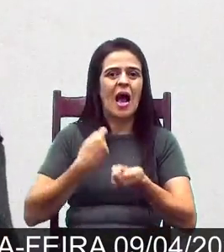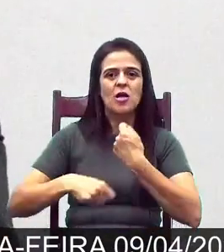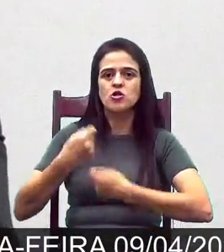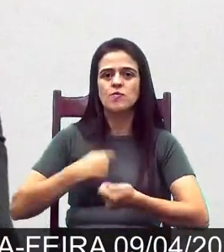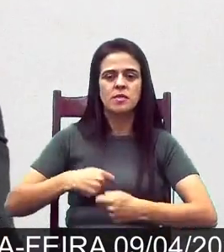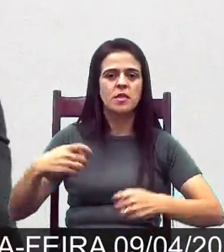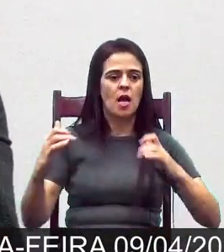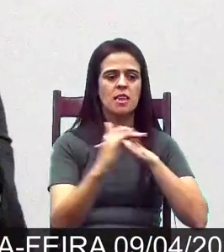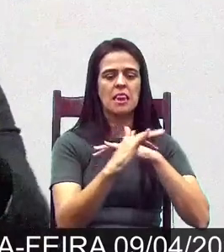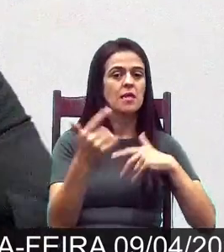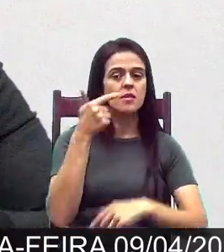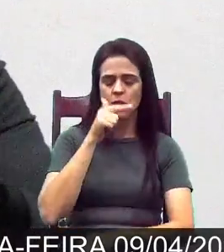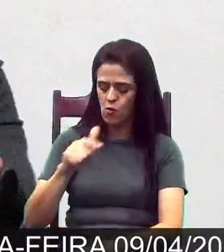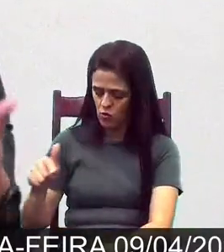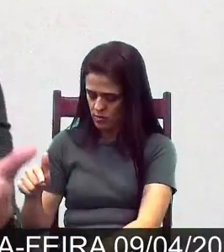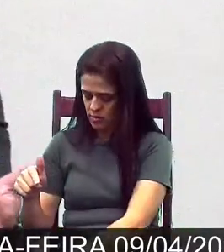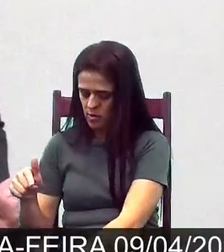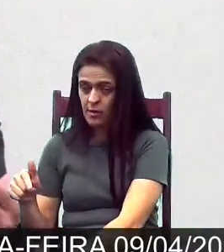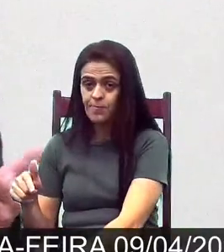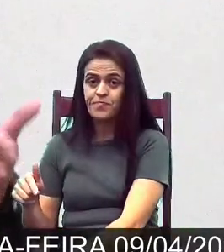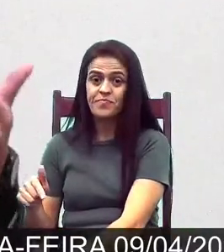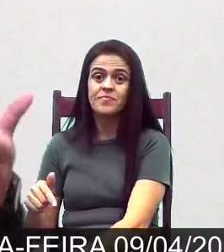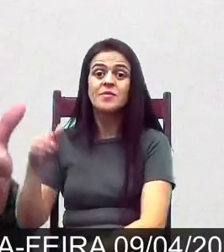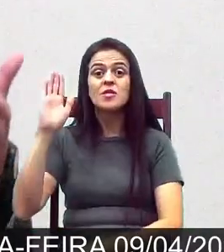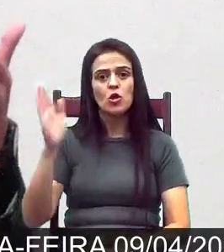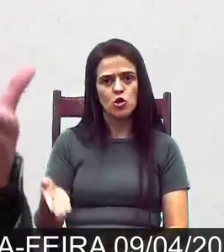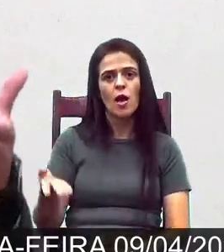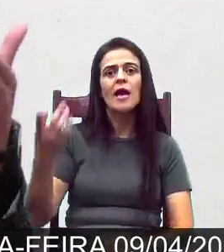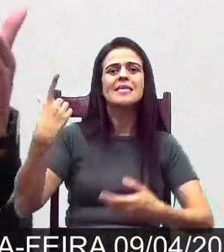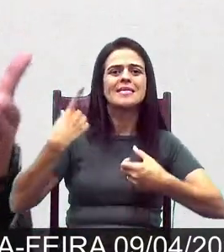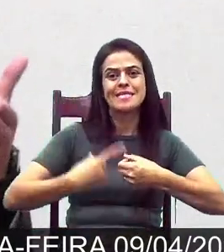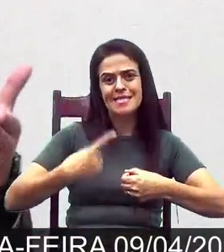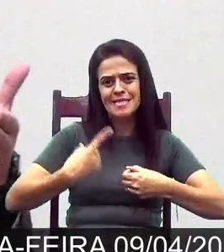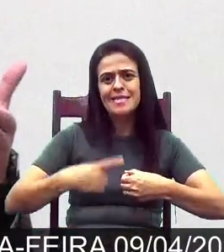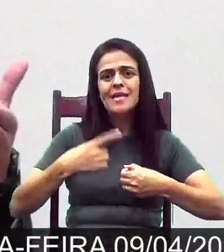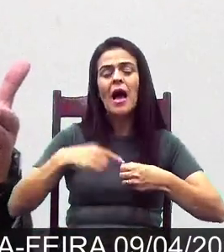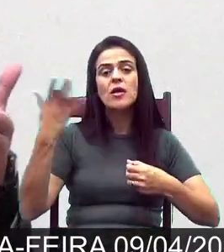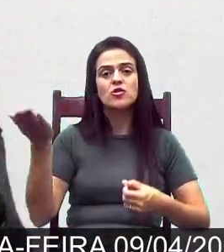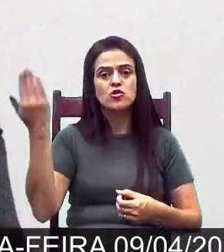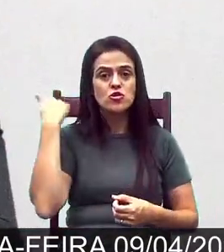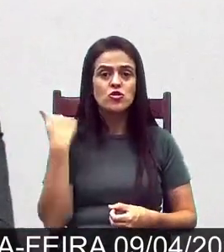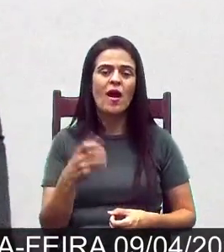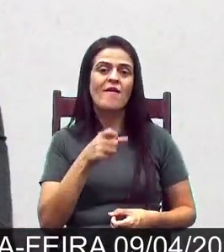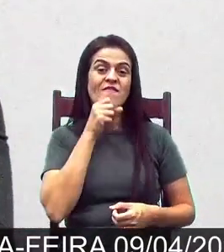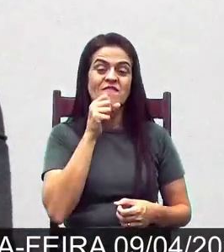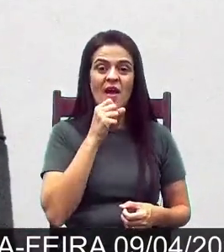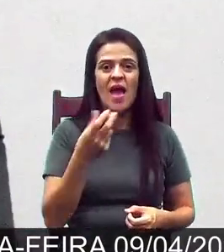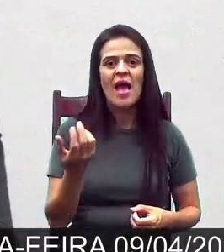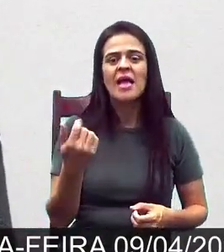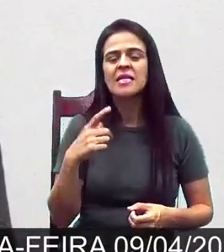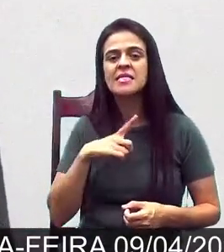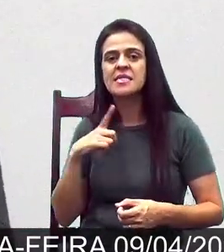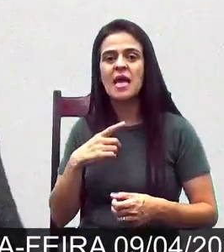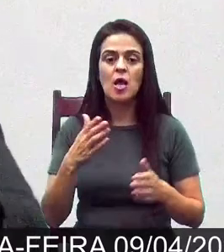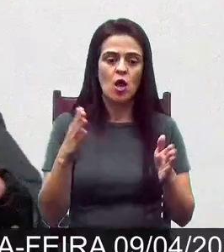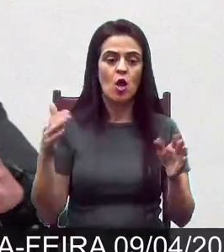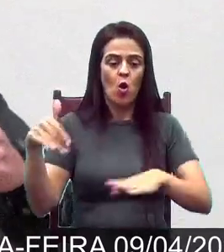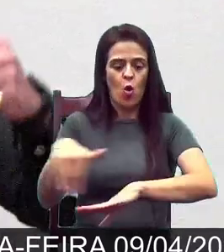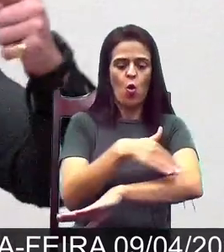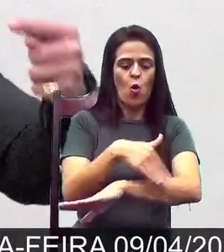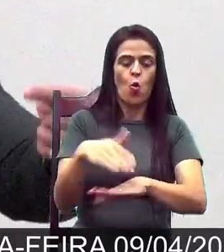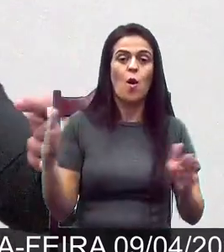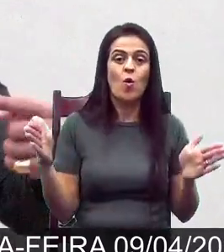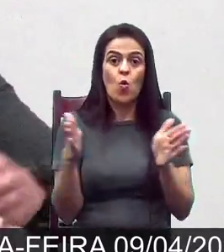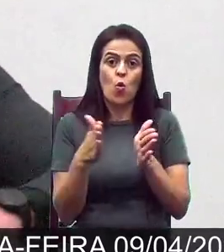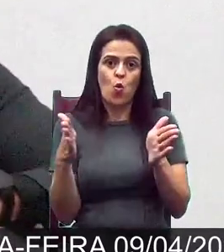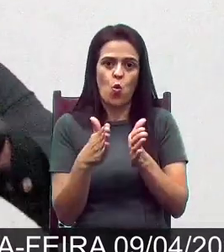Catalão. Nós já estamos com a cidade que é antiga, velha, debilitada, de vias curtas, pequenas, que